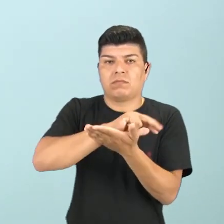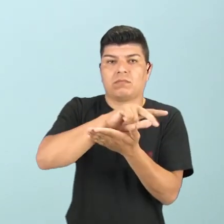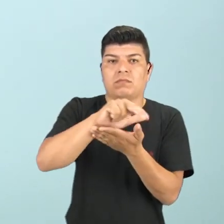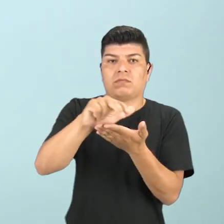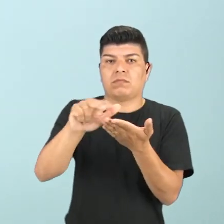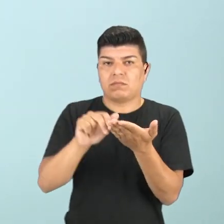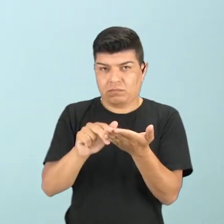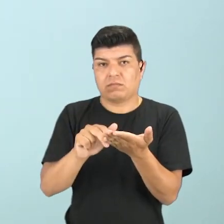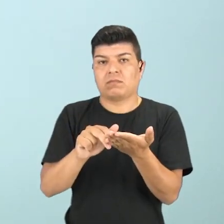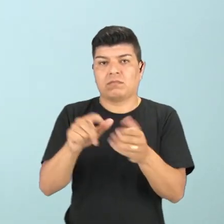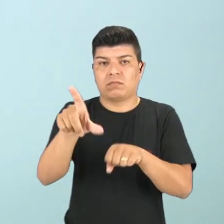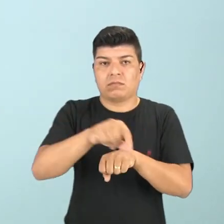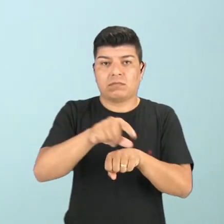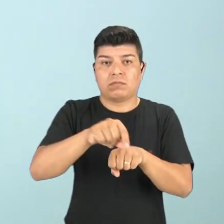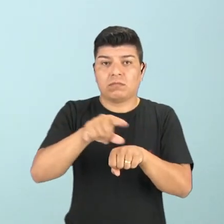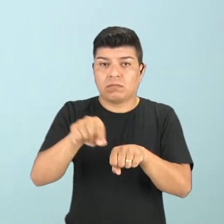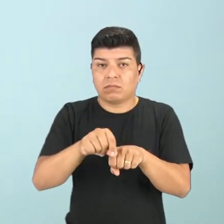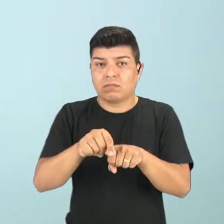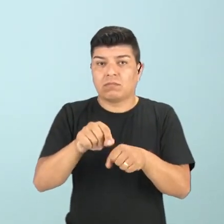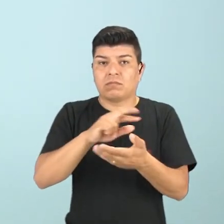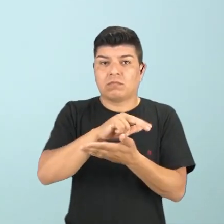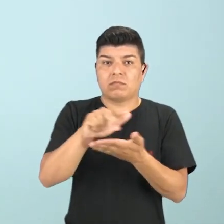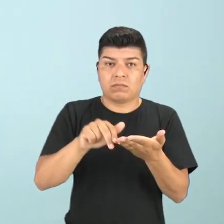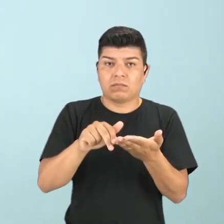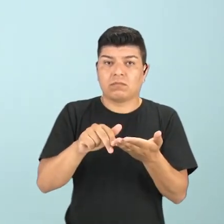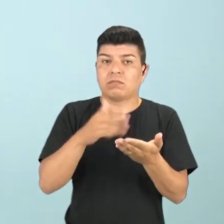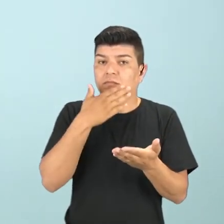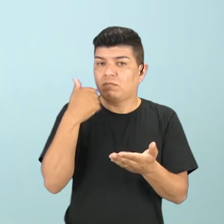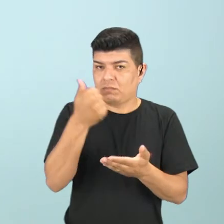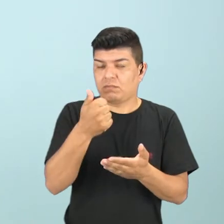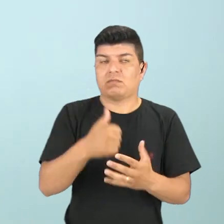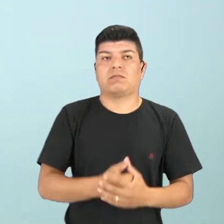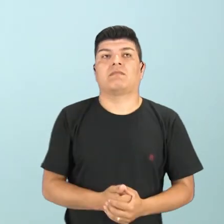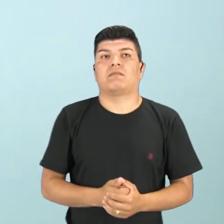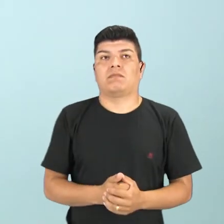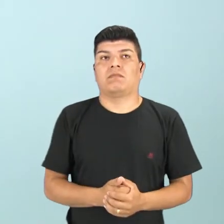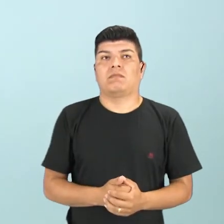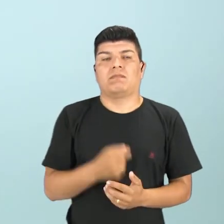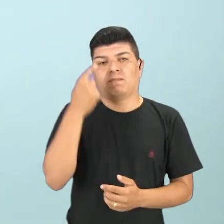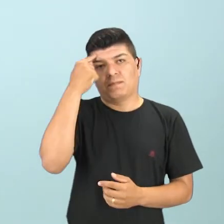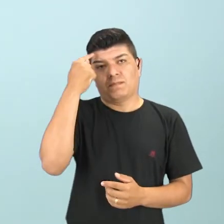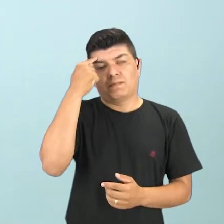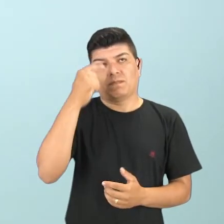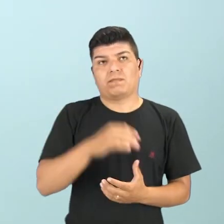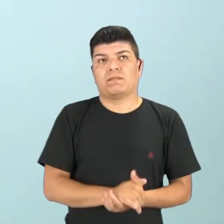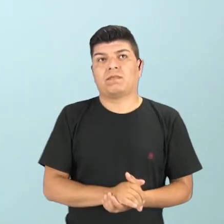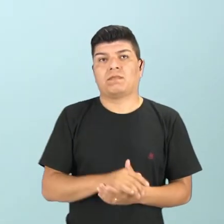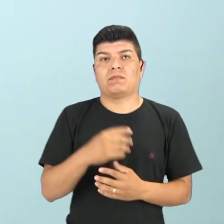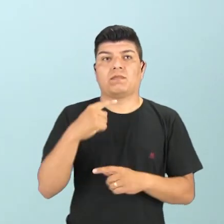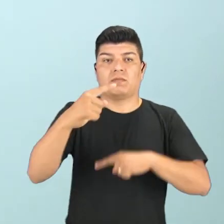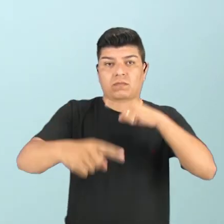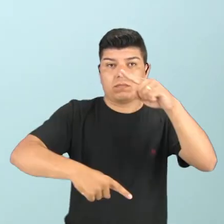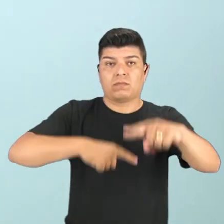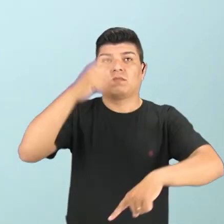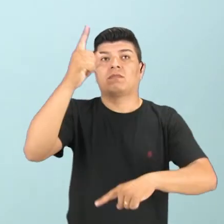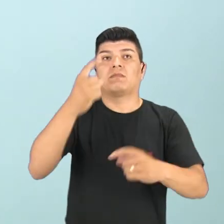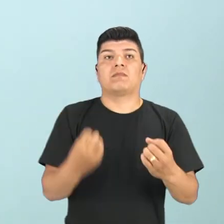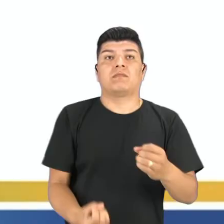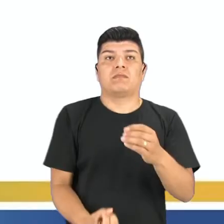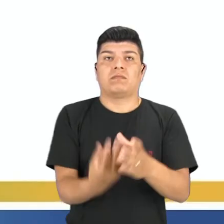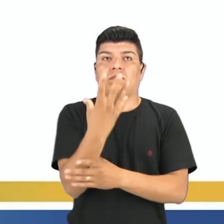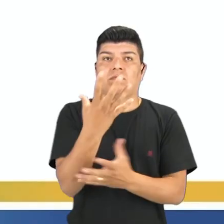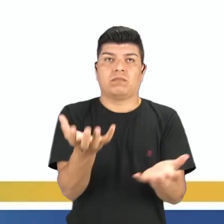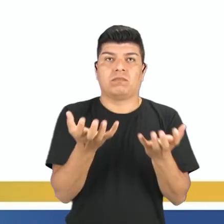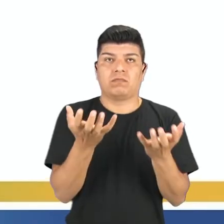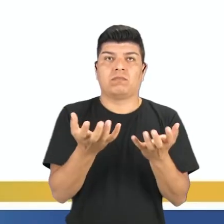vários argumentos de diversos tipos, é melhor para vocês. Então, pensem aí. O sucesso nasce de querer,